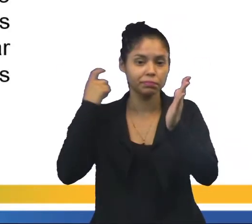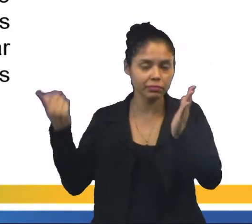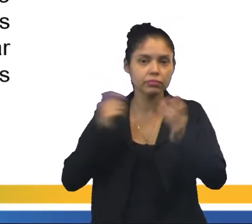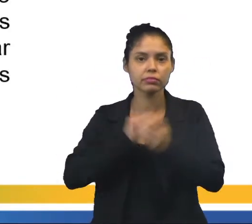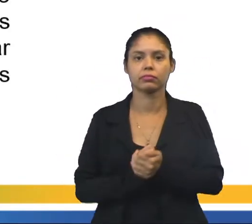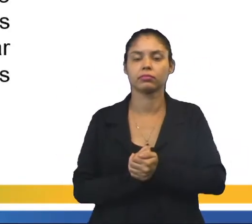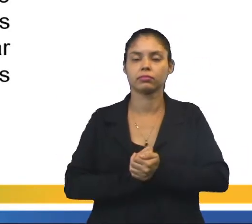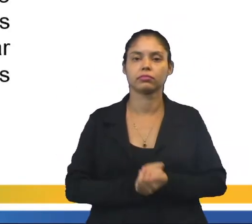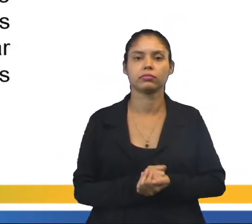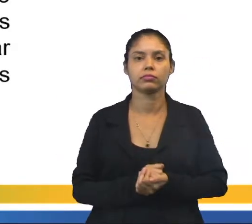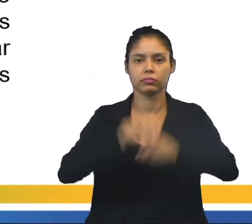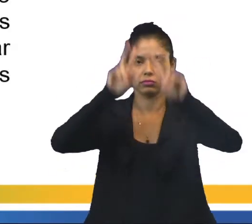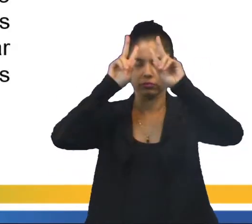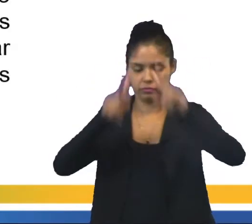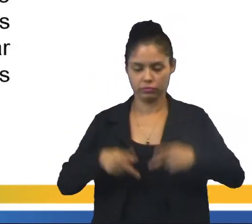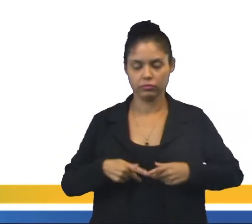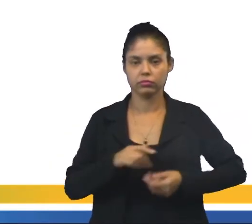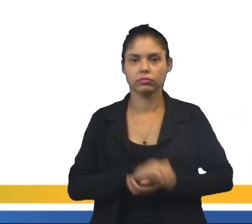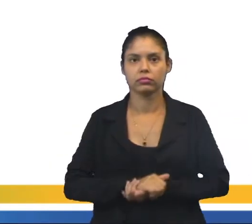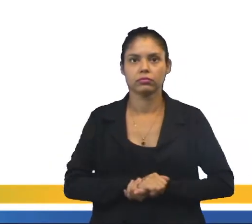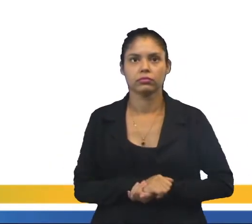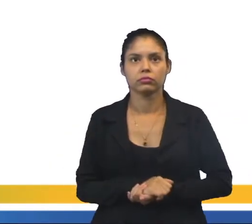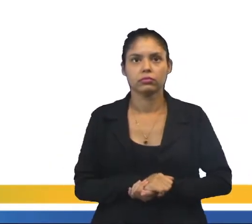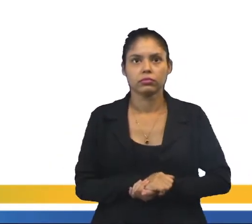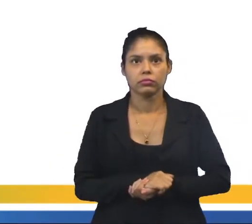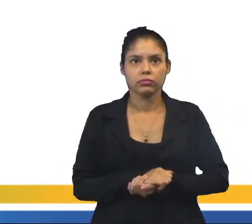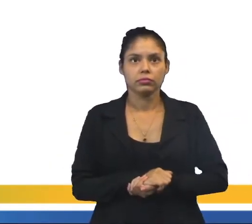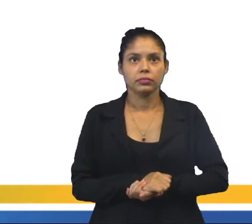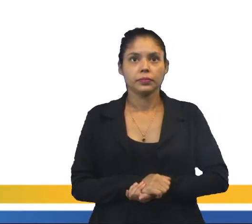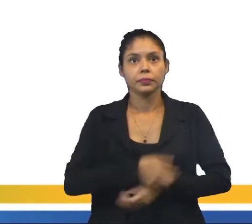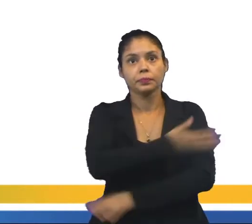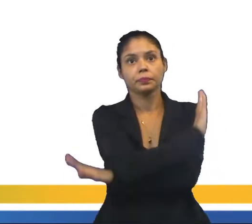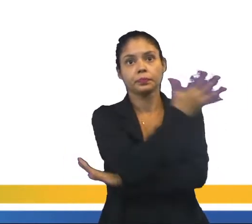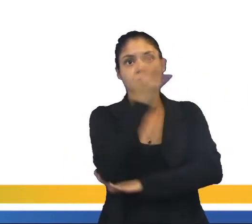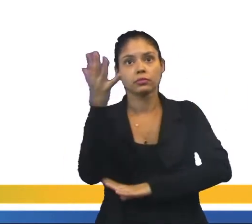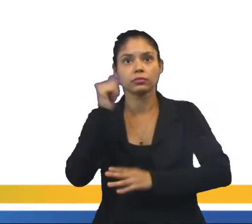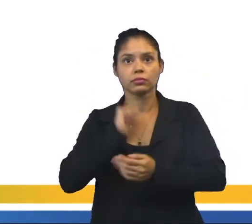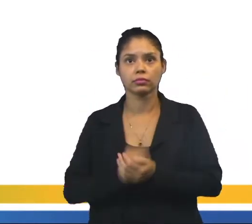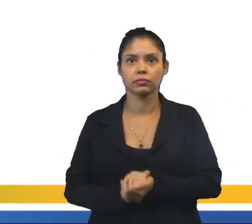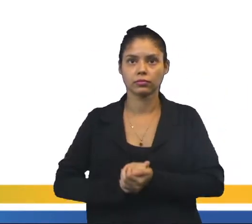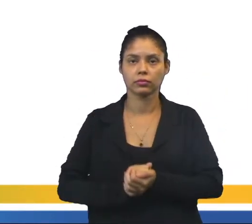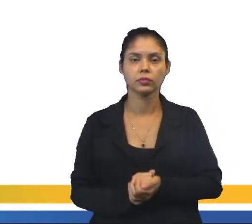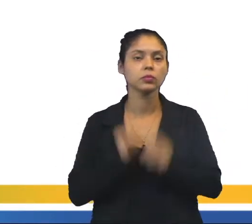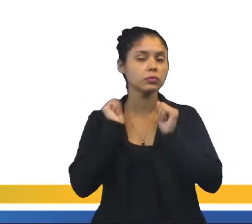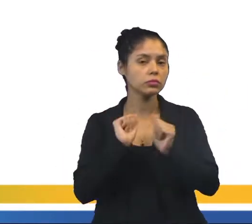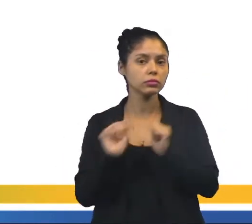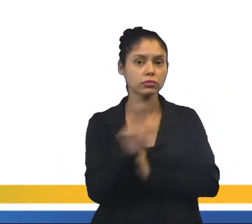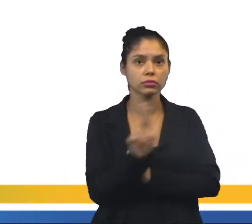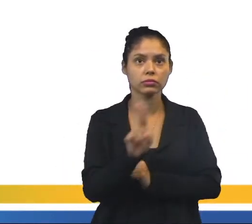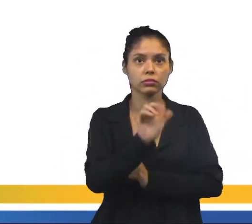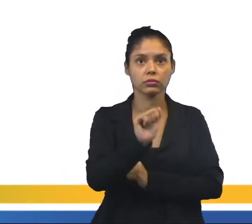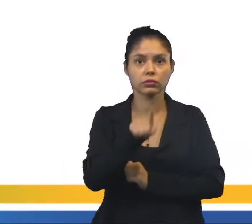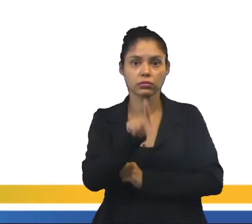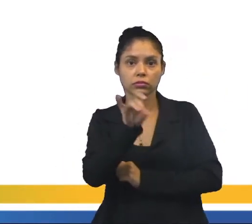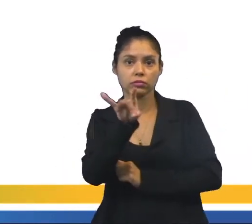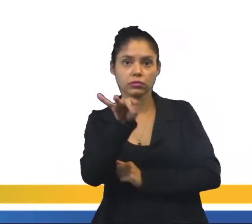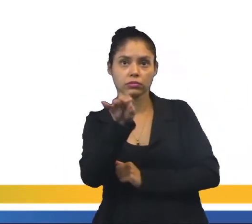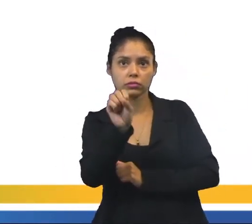esse é o som humanizado, tá bom? O som da natureza pode também ser chamado agudos,